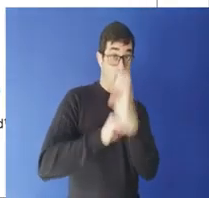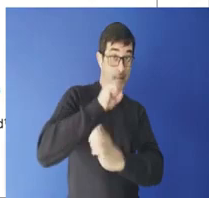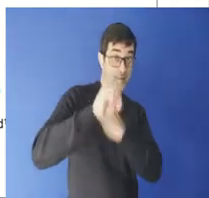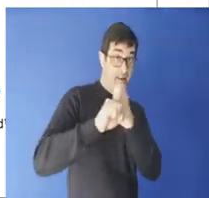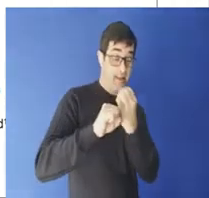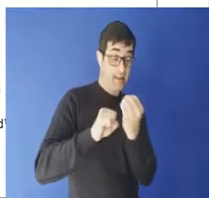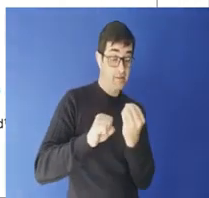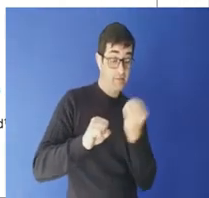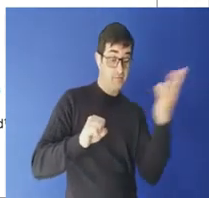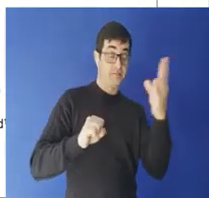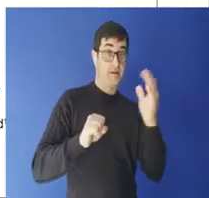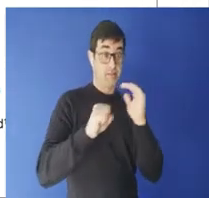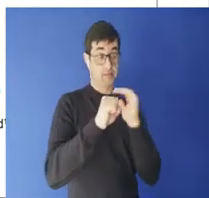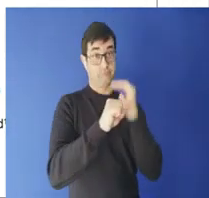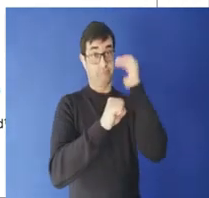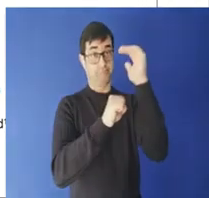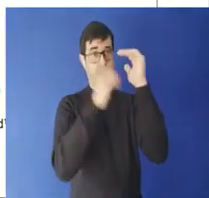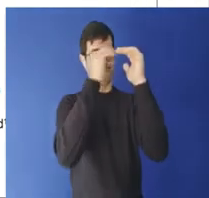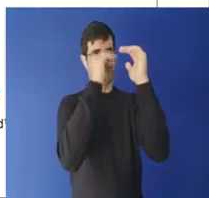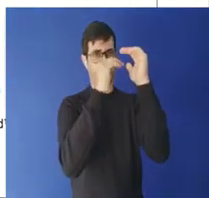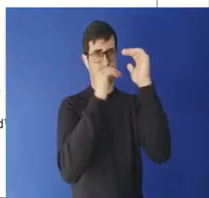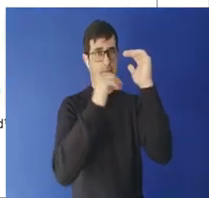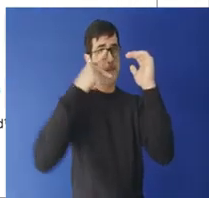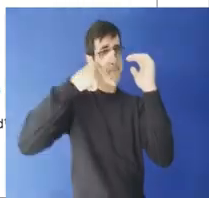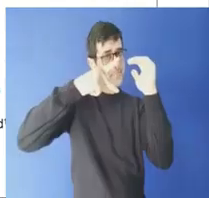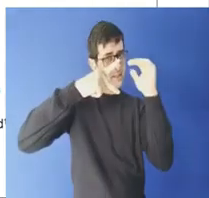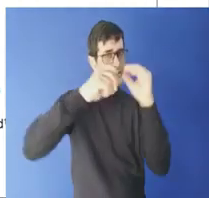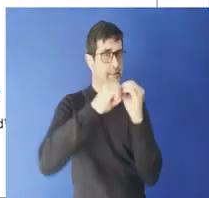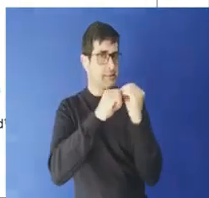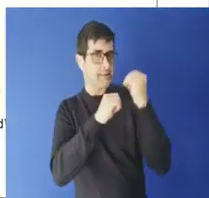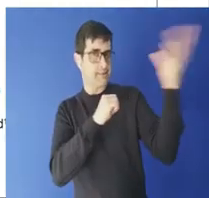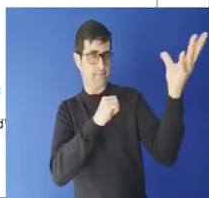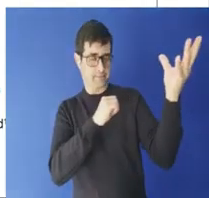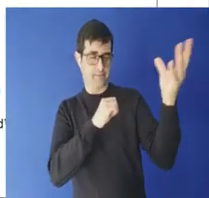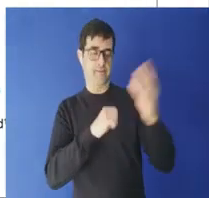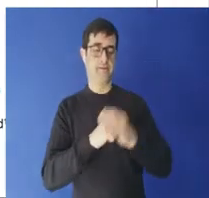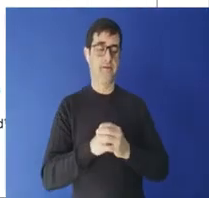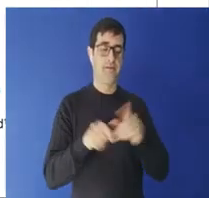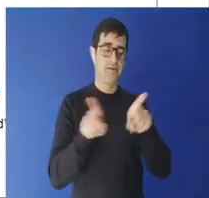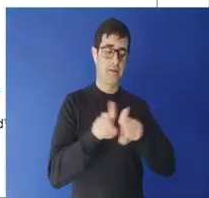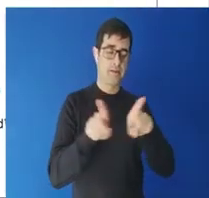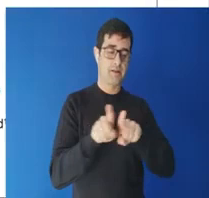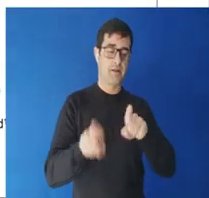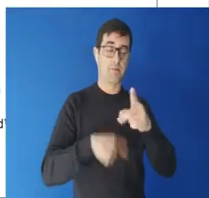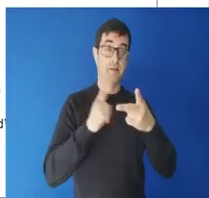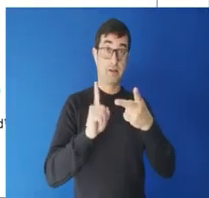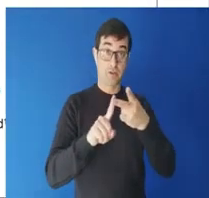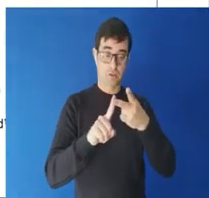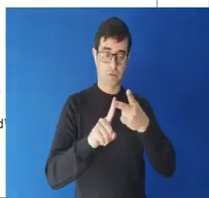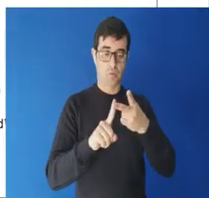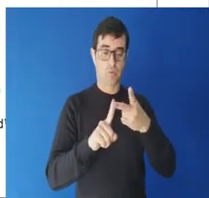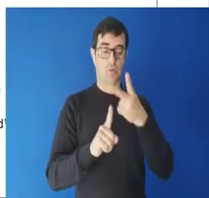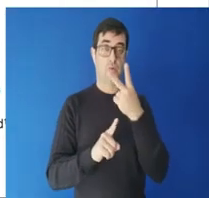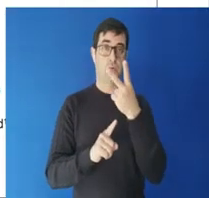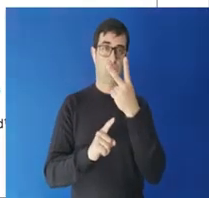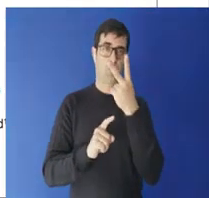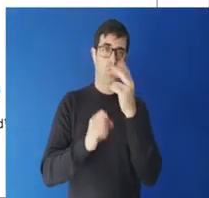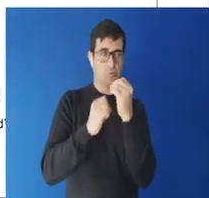1 elétron aqui do subnível P, mais esses 2 elétrons subnível S, ficando